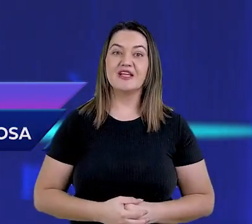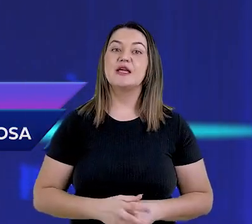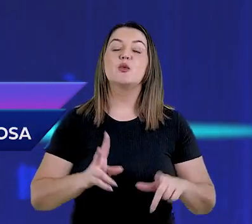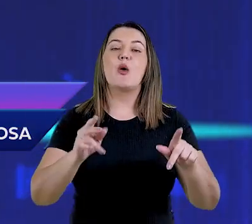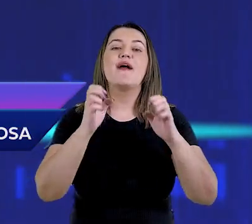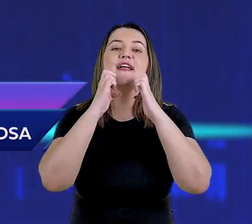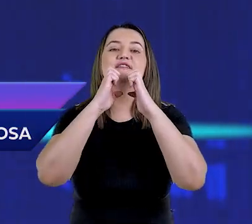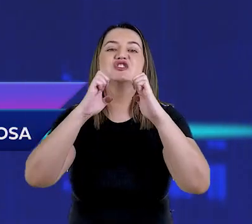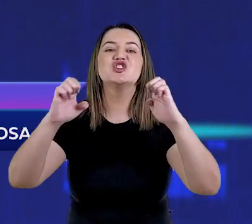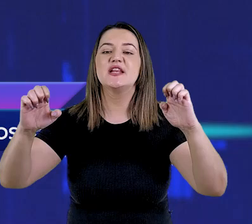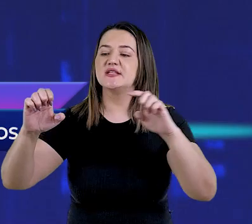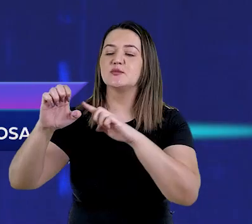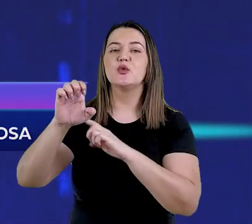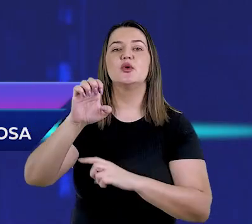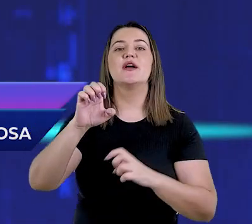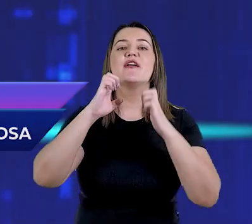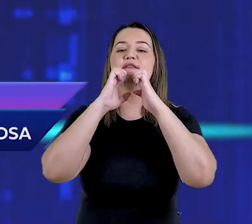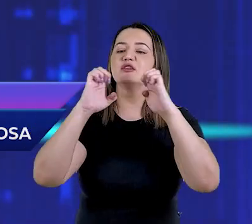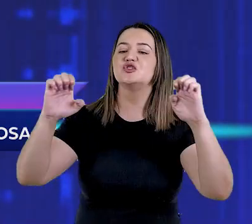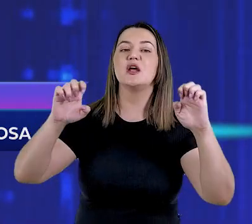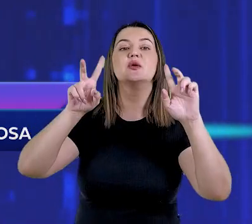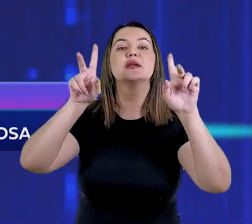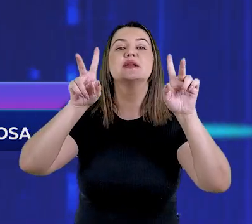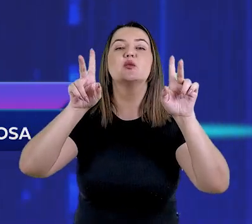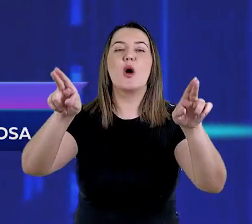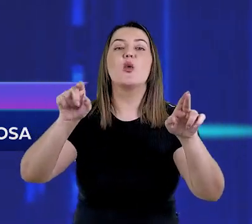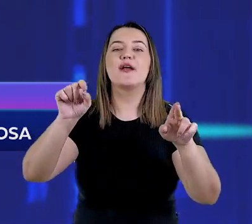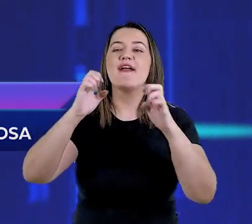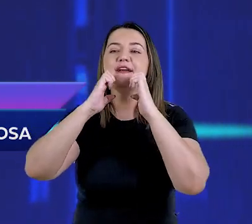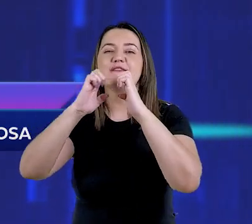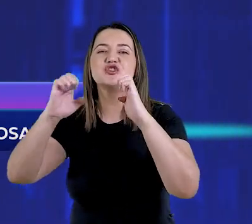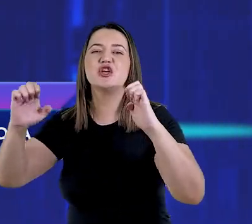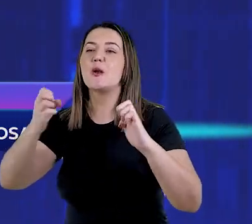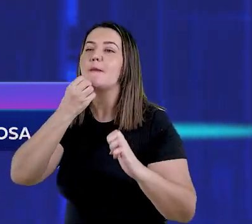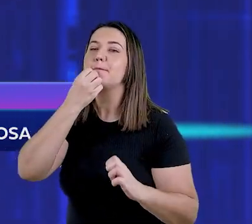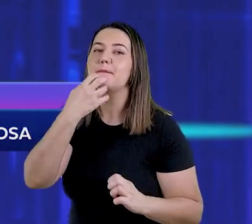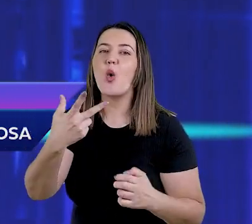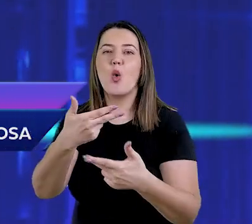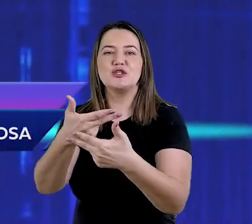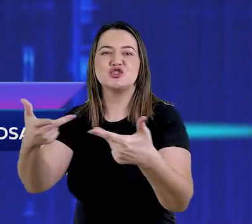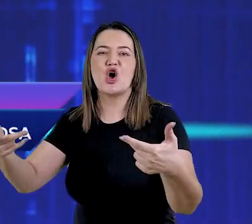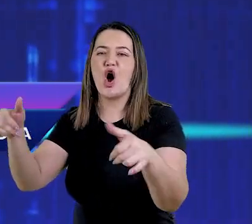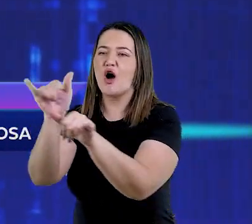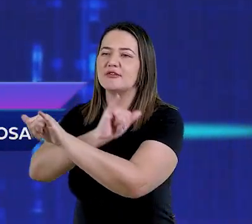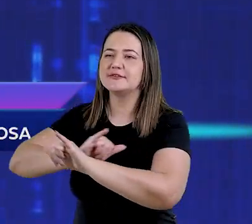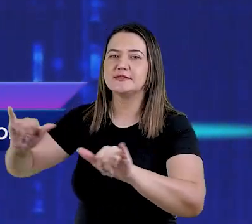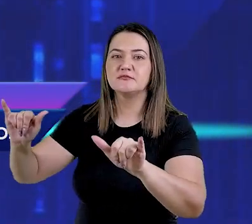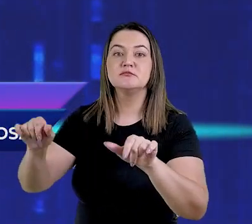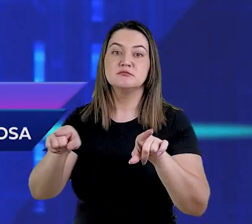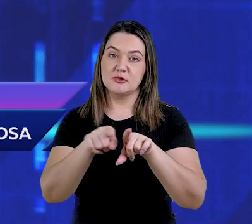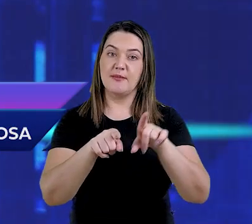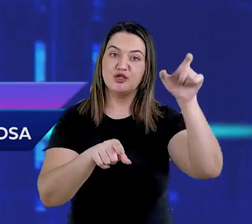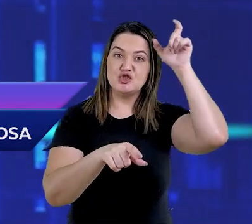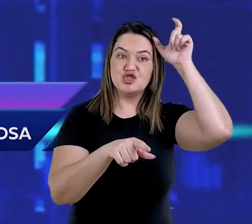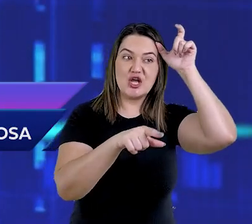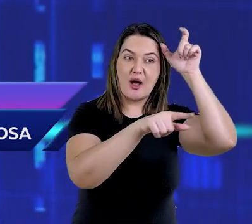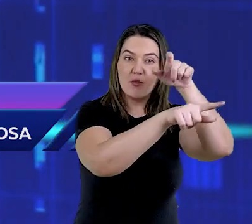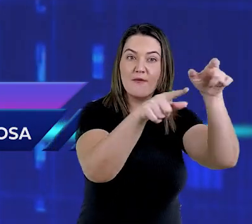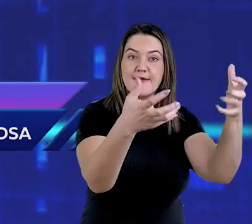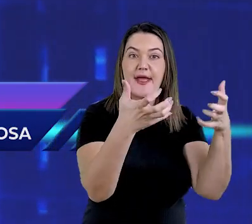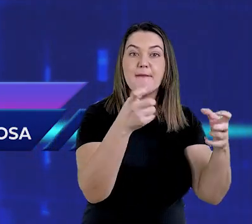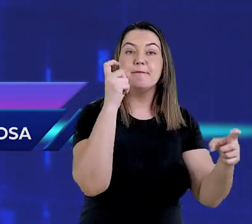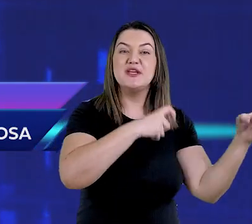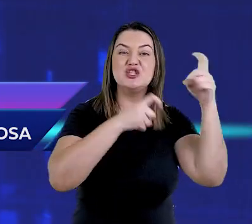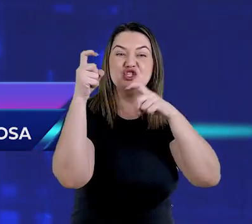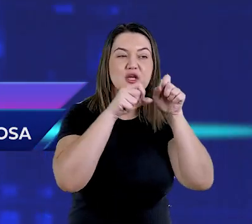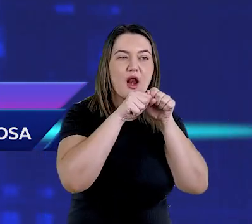É levar as boas novas de salvação para as pessoas. Há um movimento do diabo também em convencer as pessoas ao engano.